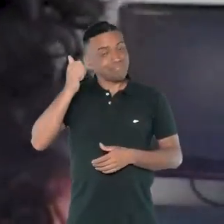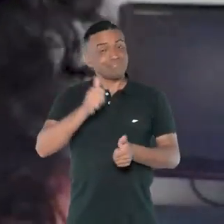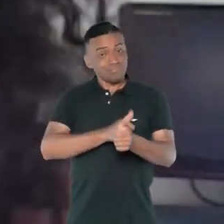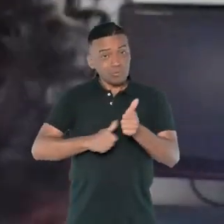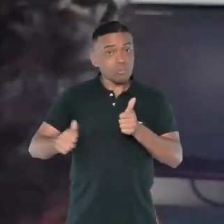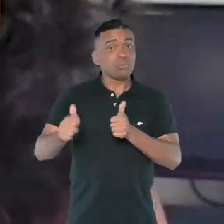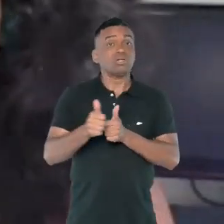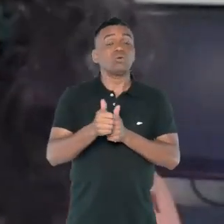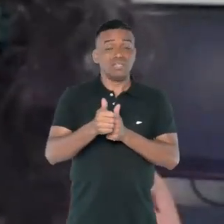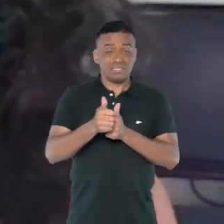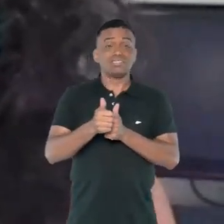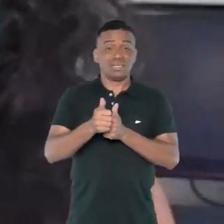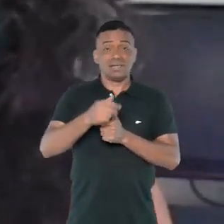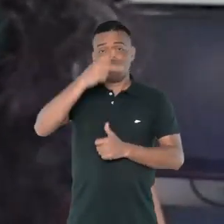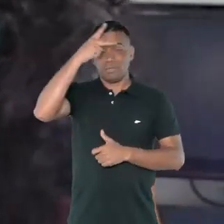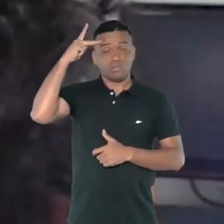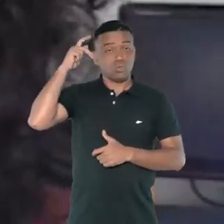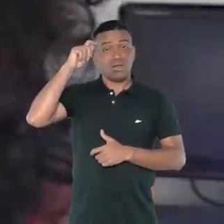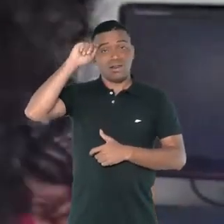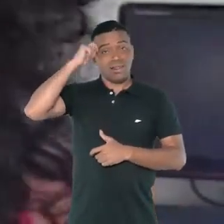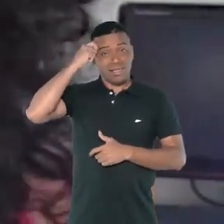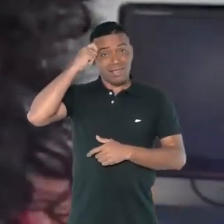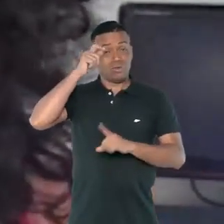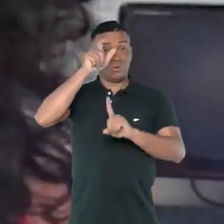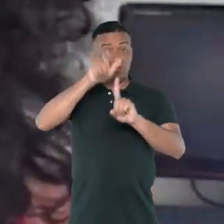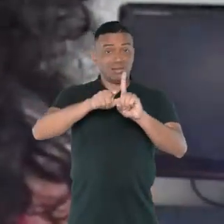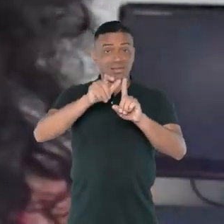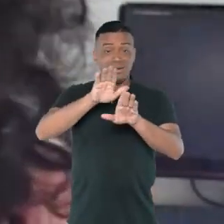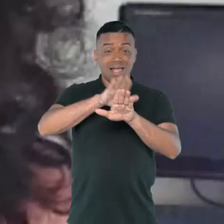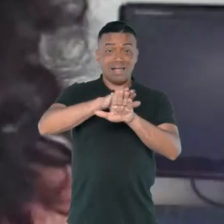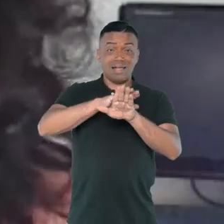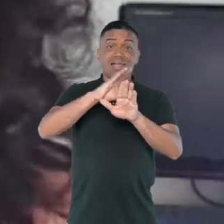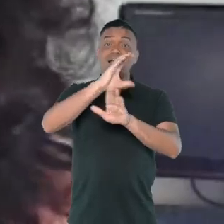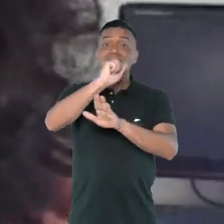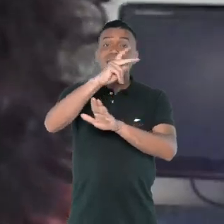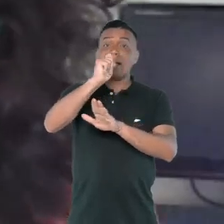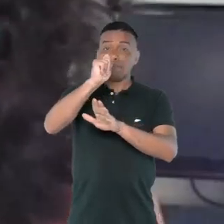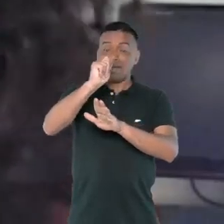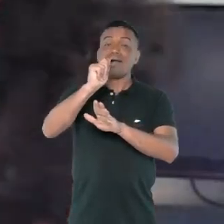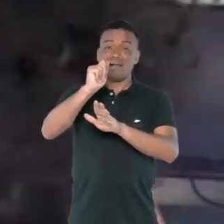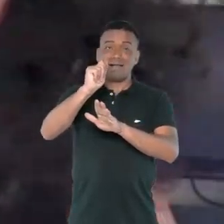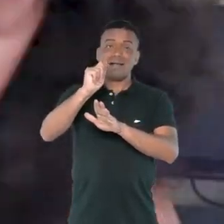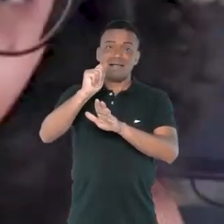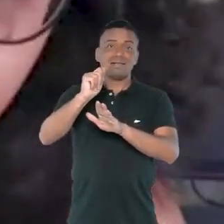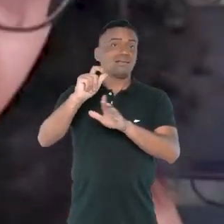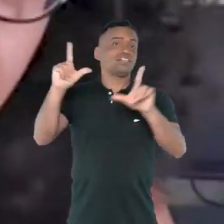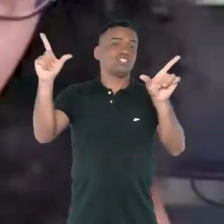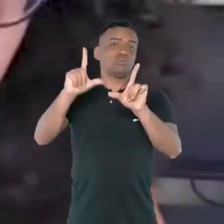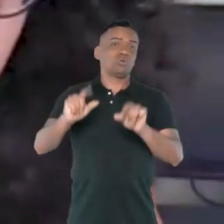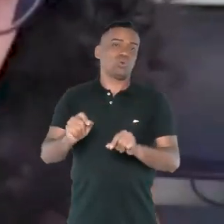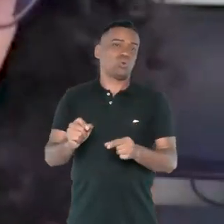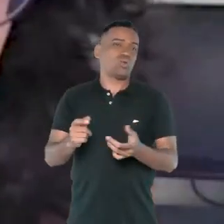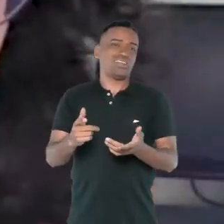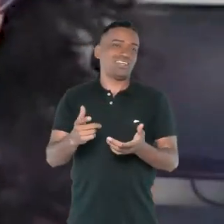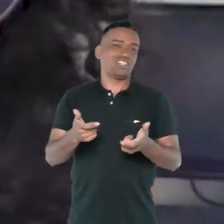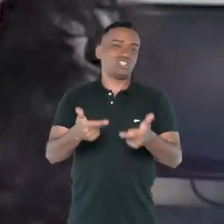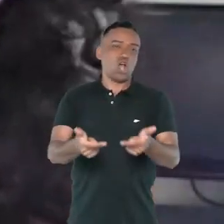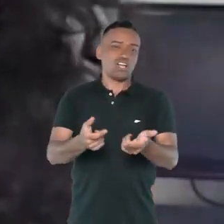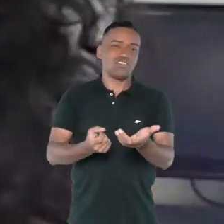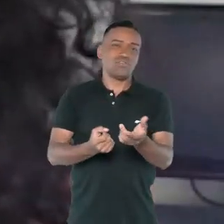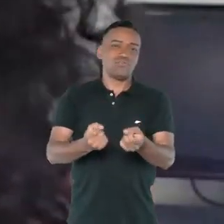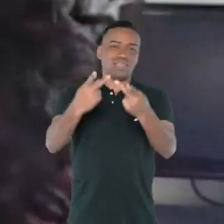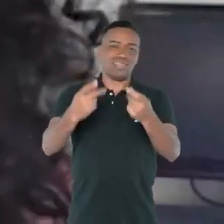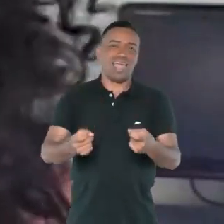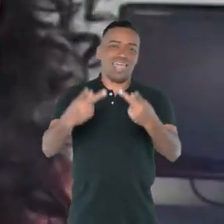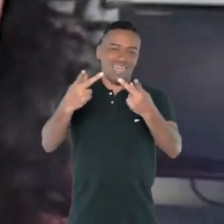restrita a esse público. A gente sabe que ter protagonistas negros na capa de um livro é diminuir a chance de venda de um livro. A gente